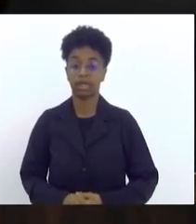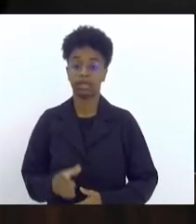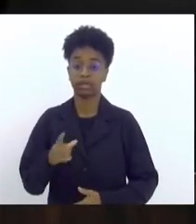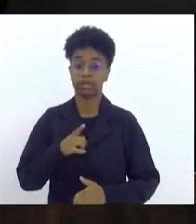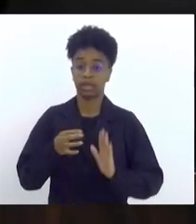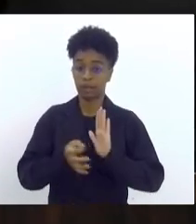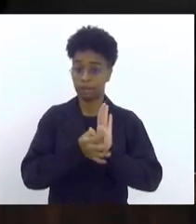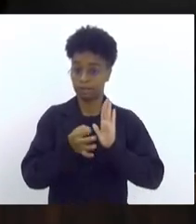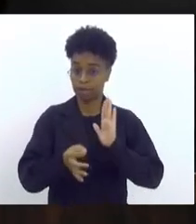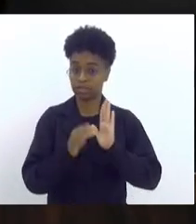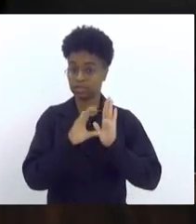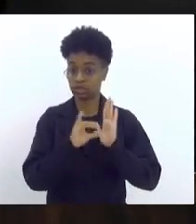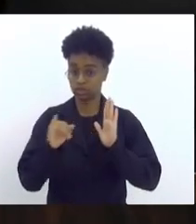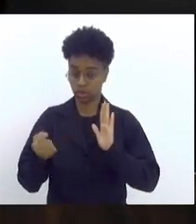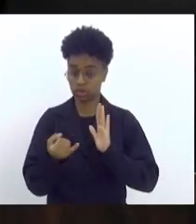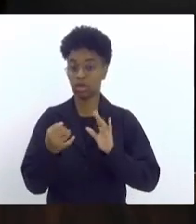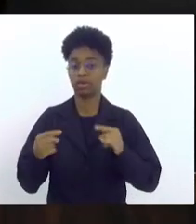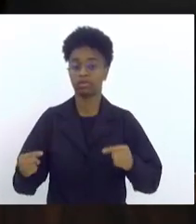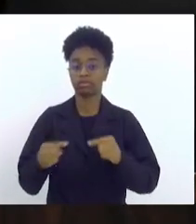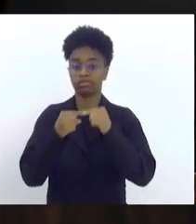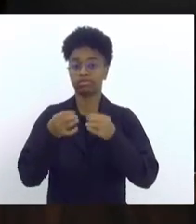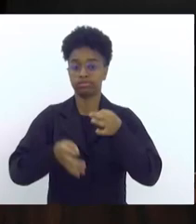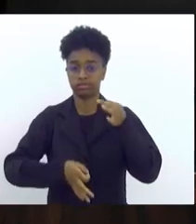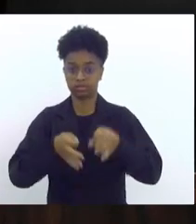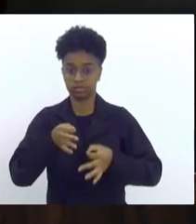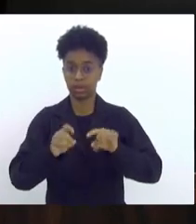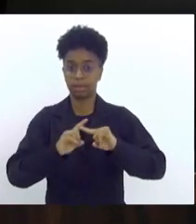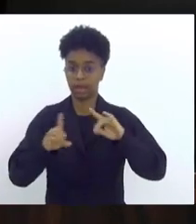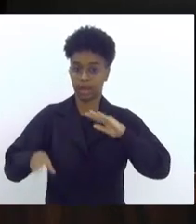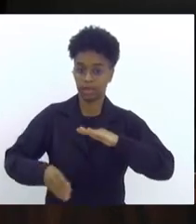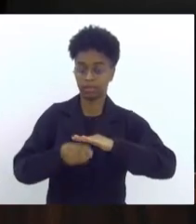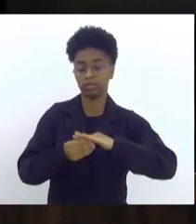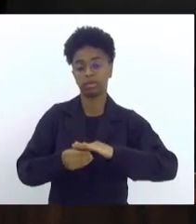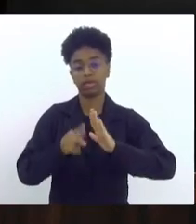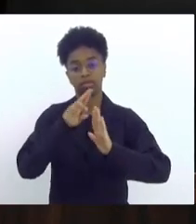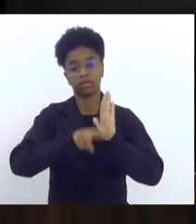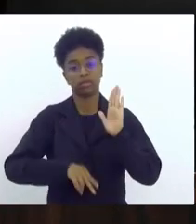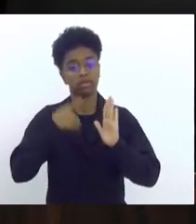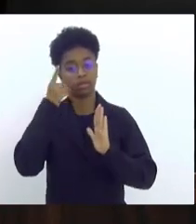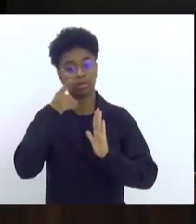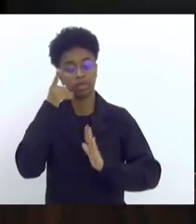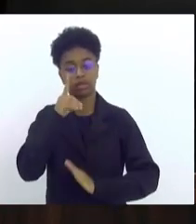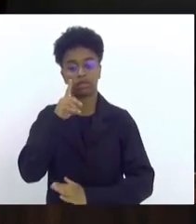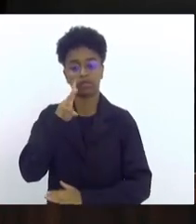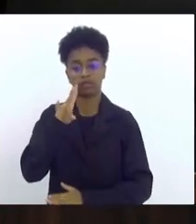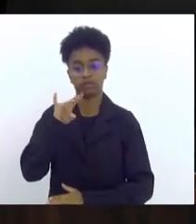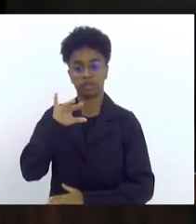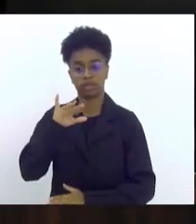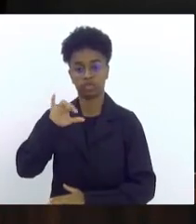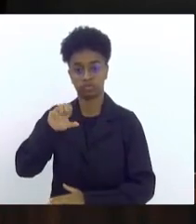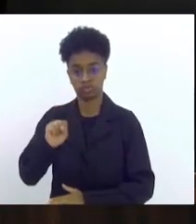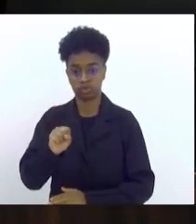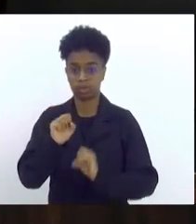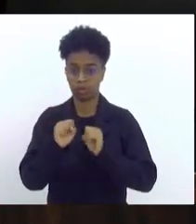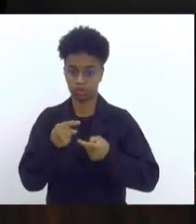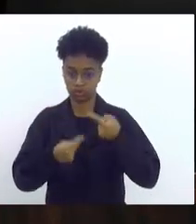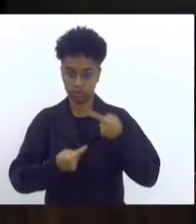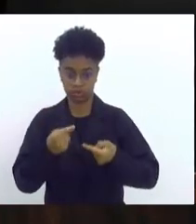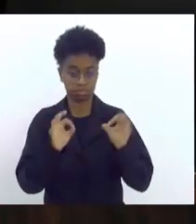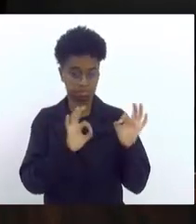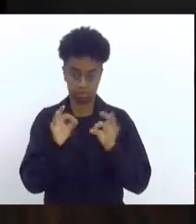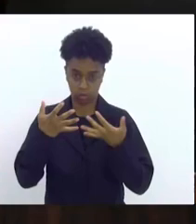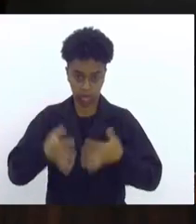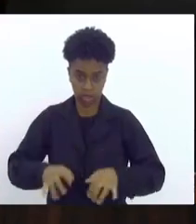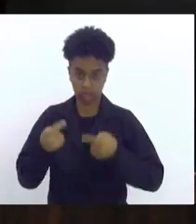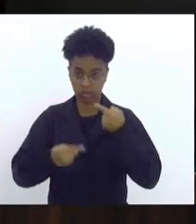Constituição e Justiça pela Jurisdicidade com a emenda, relatou deputado Vinícius Cozolino. Em discussão, não havendo